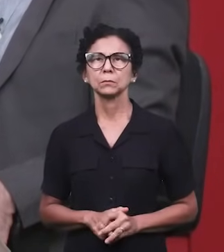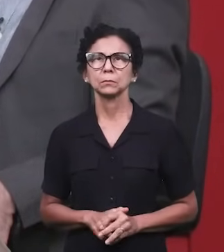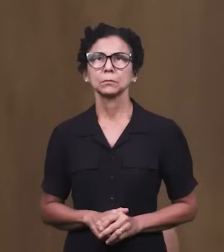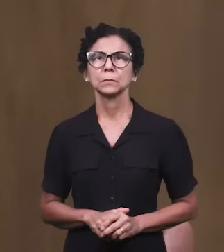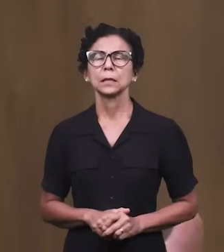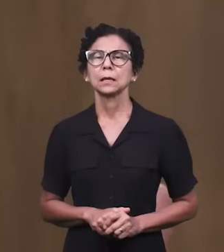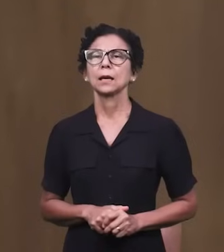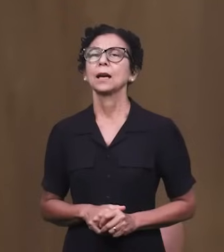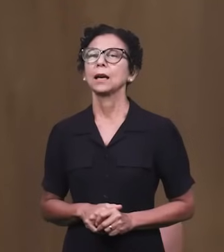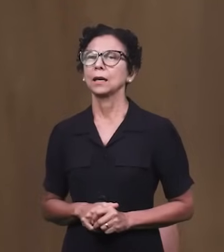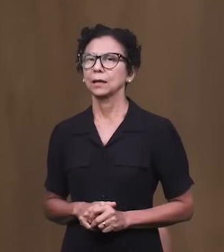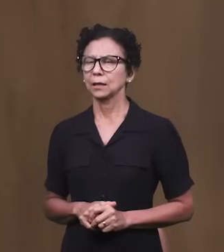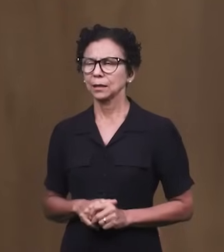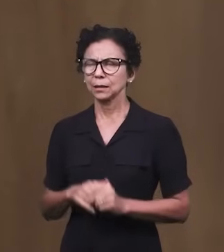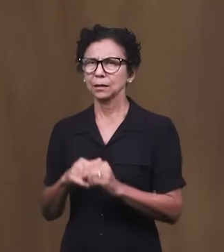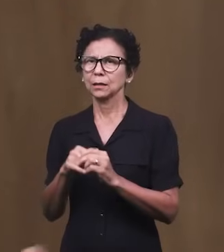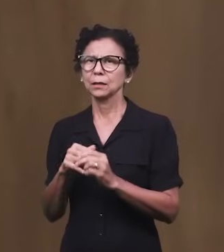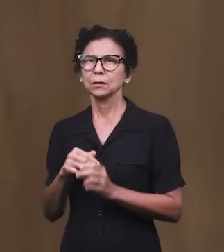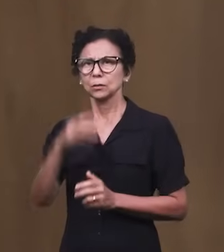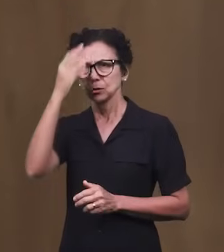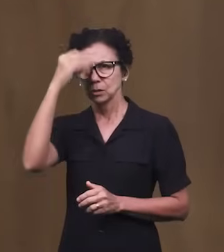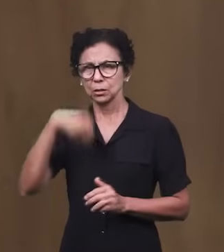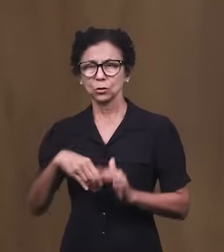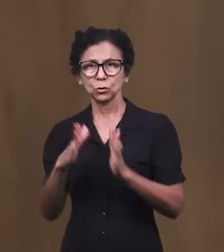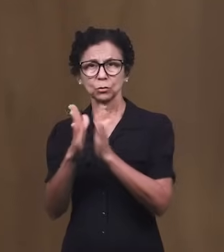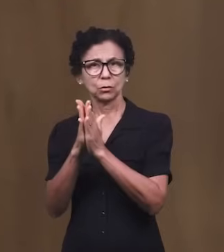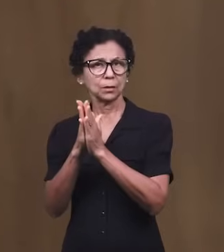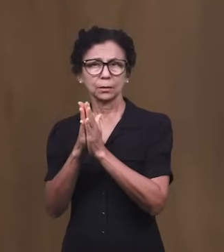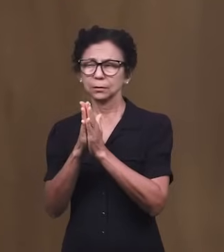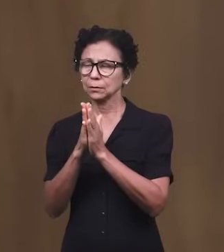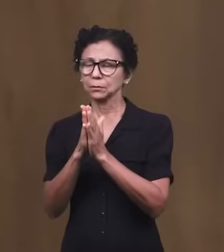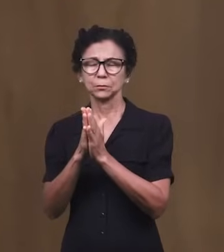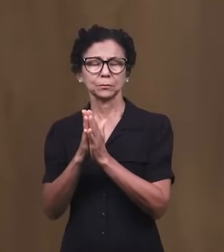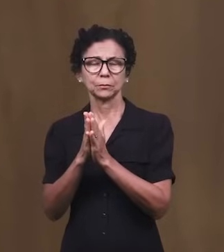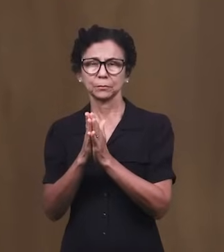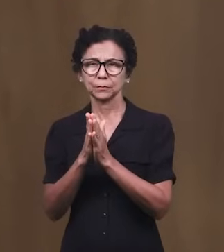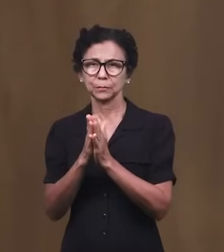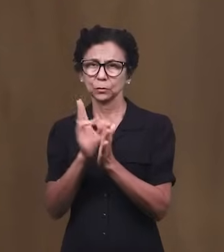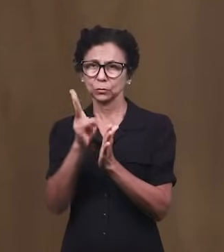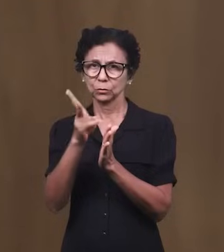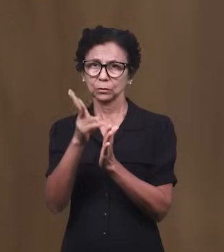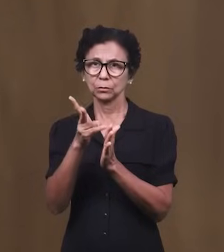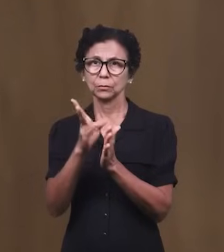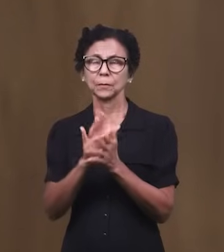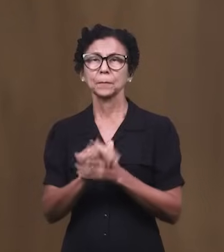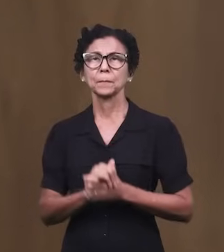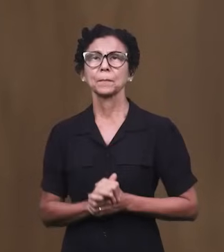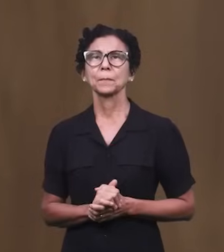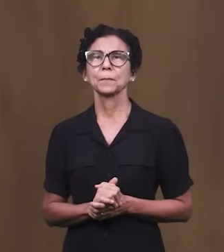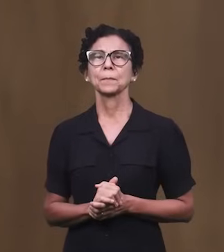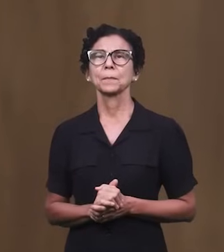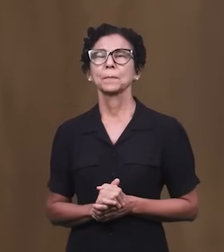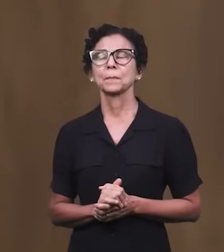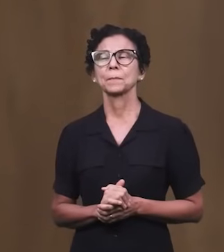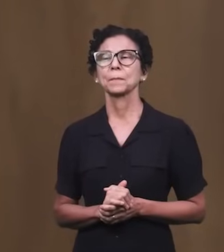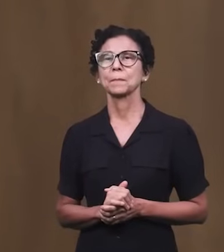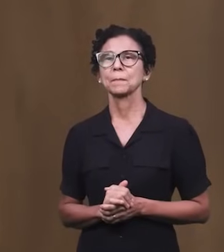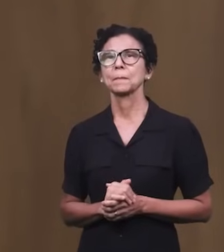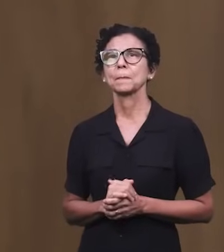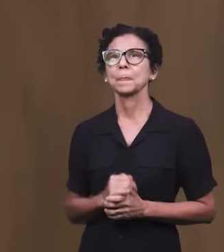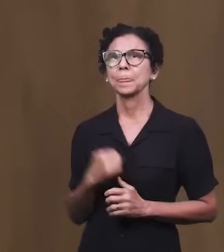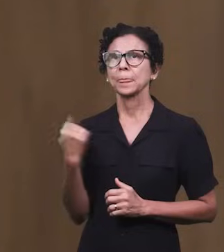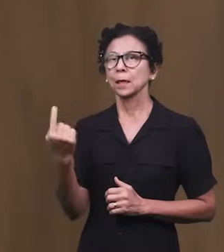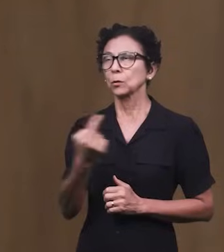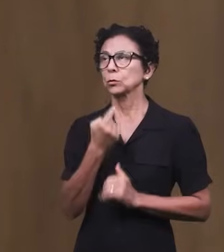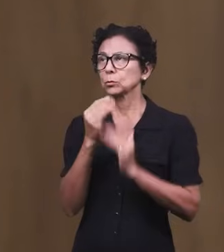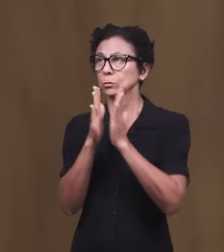Ela perseverou em orar. E até o Marcelo mencionou sobre a questão da oração. nós temos aprendido que quando nós oramos, o ideal é,